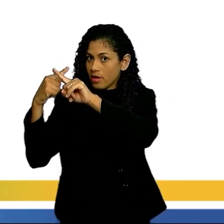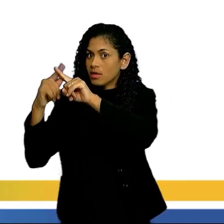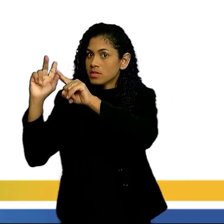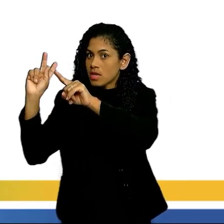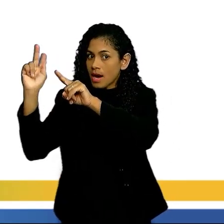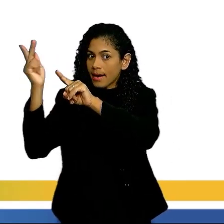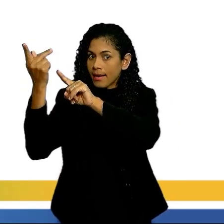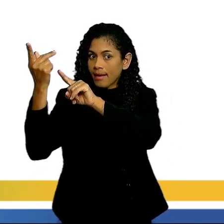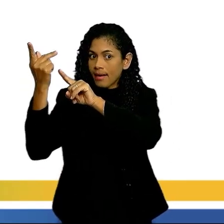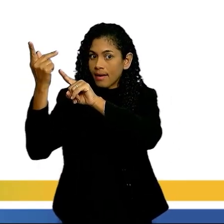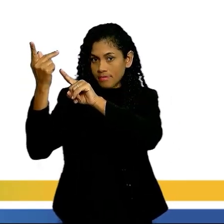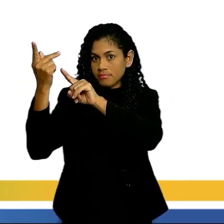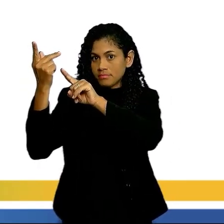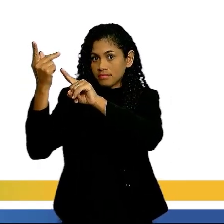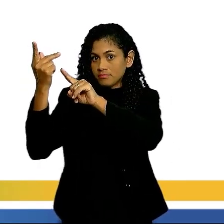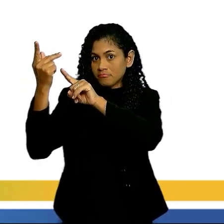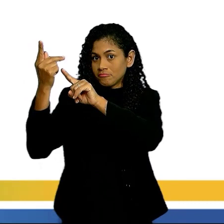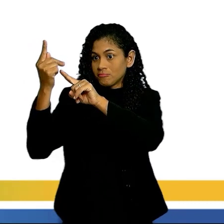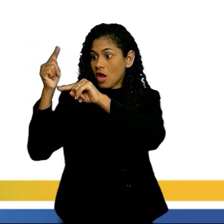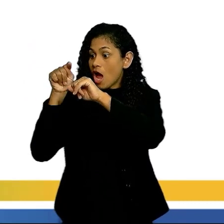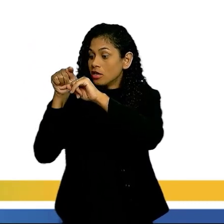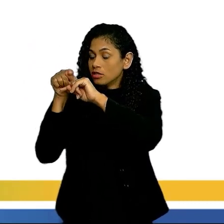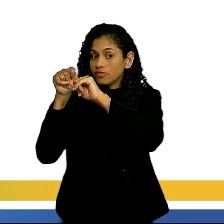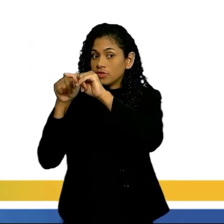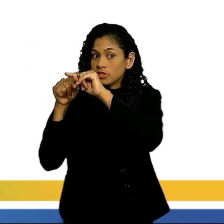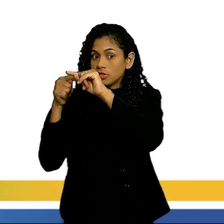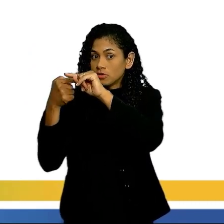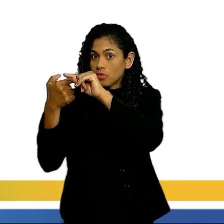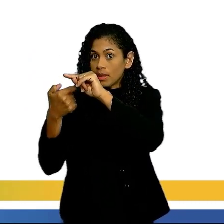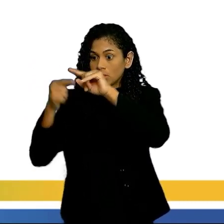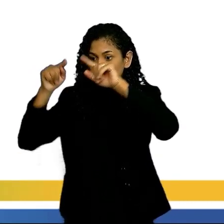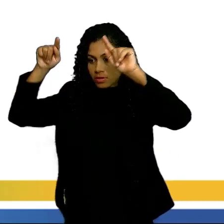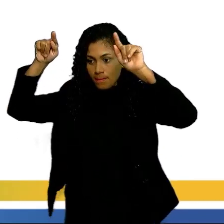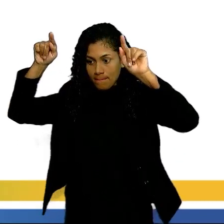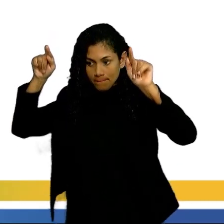o segundo parênteses e multiplicar pelo comprimento.